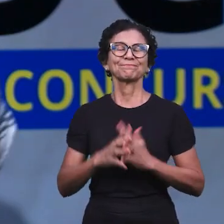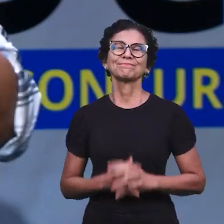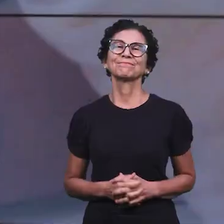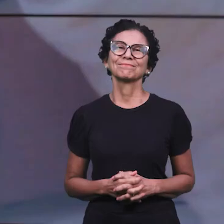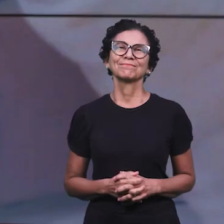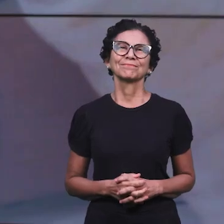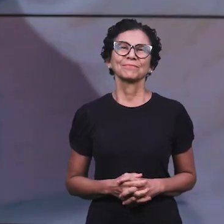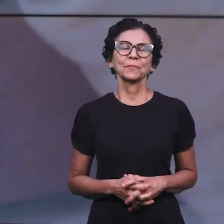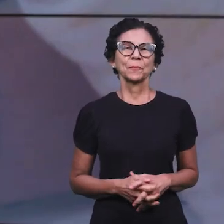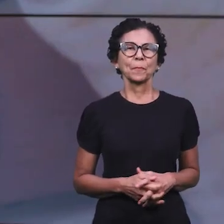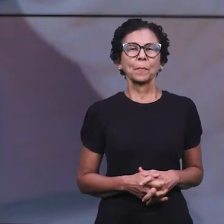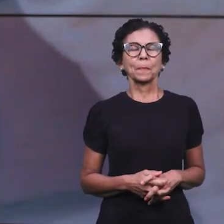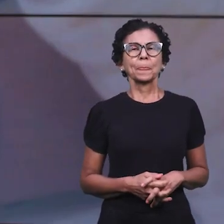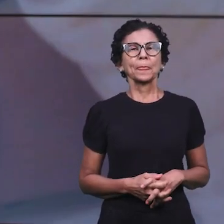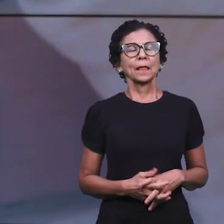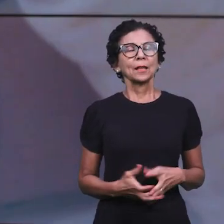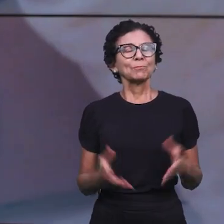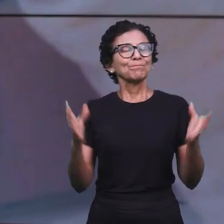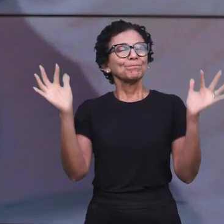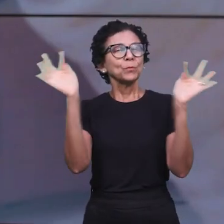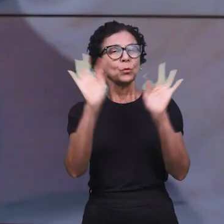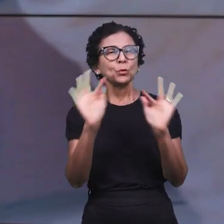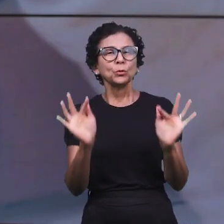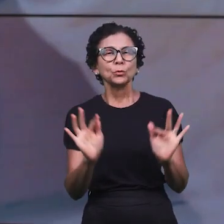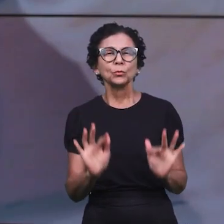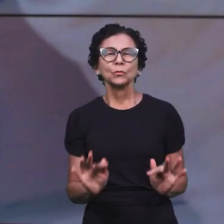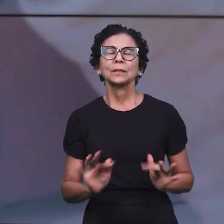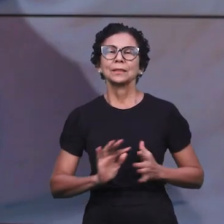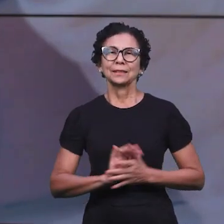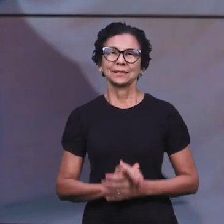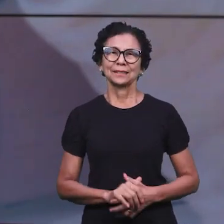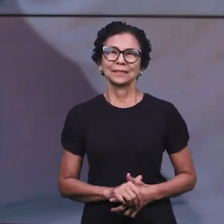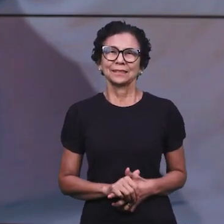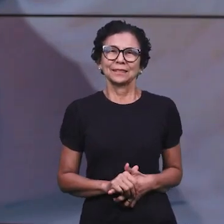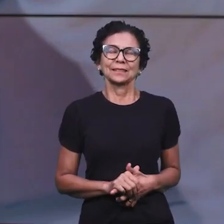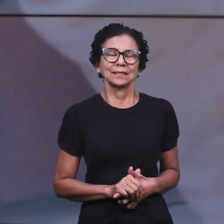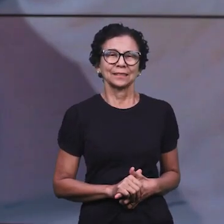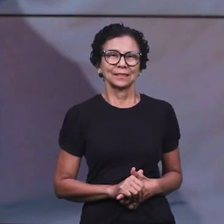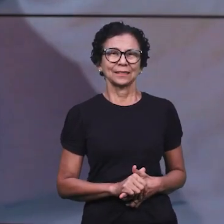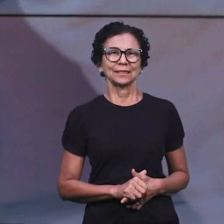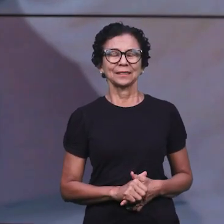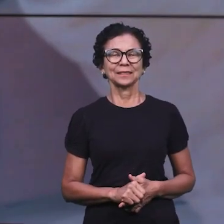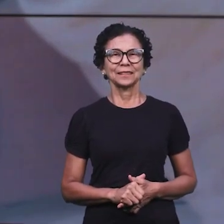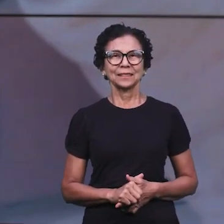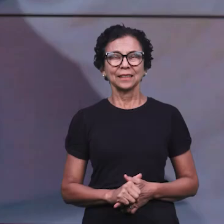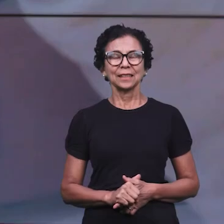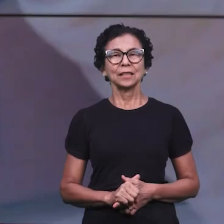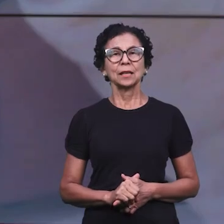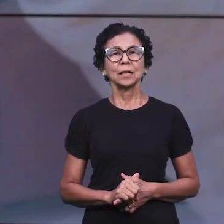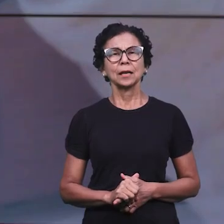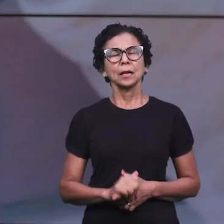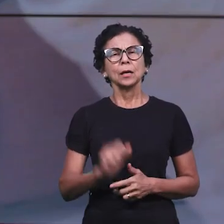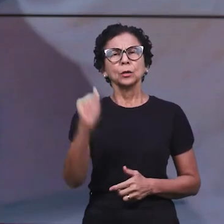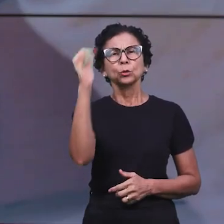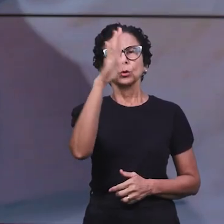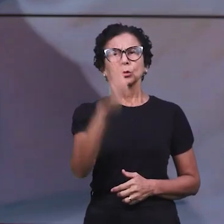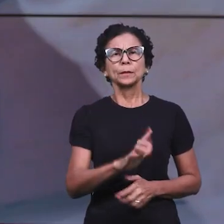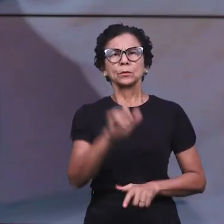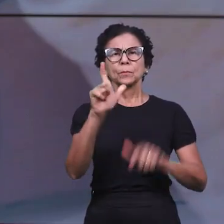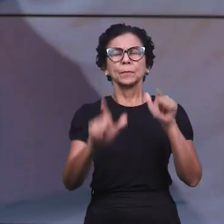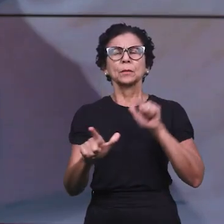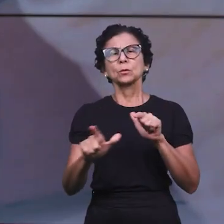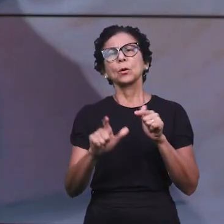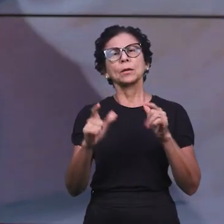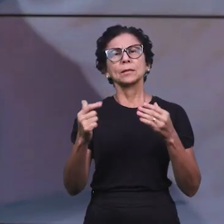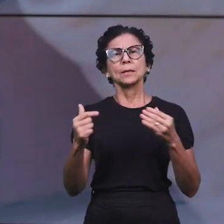Maranata. Nós estamos muito felizes com os nossos primeiros programas. Recebemos diversas mensagens de irmãos no Brasil todo. E eu